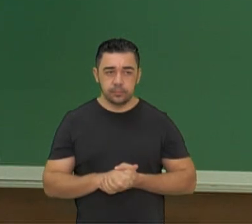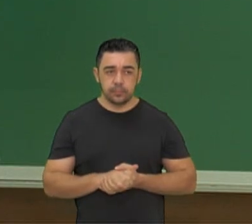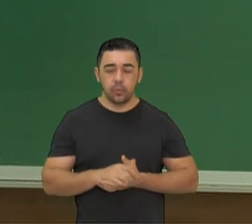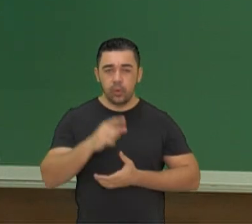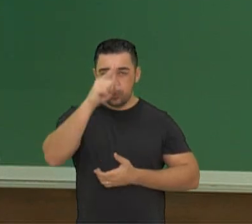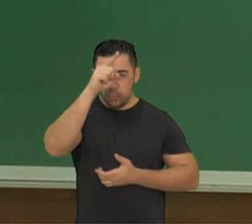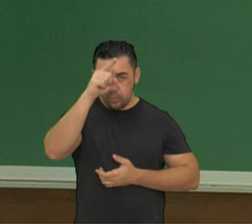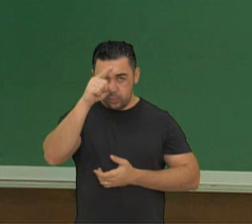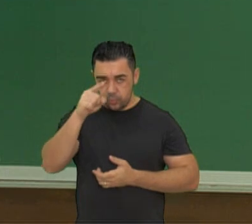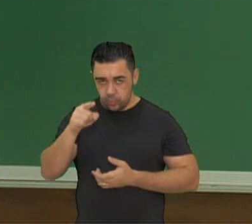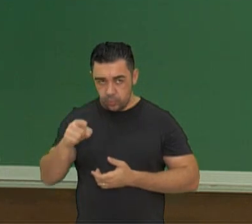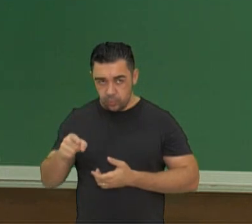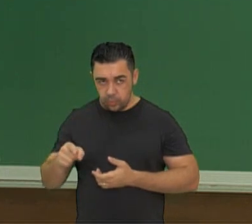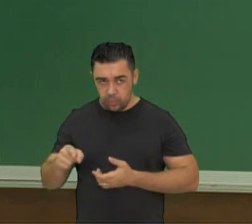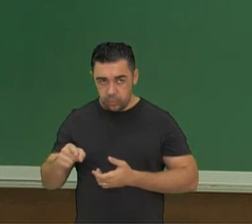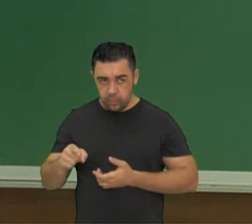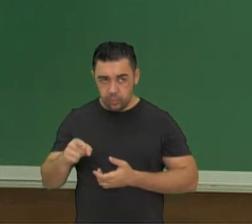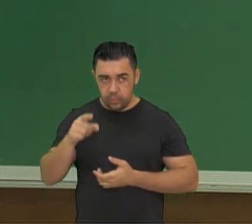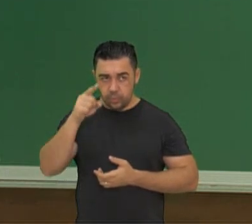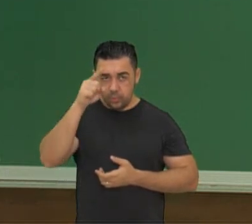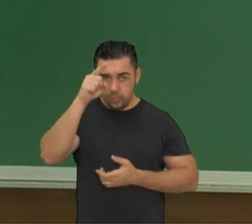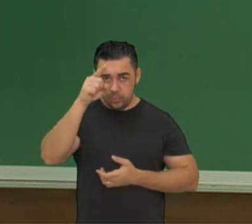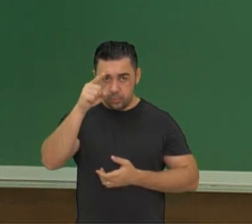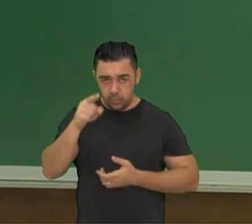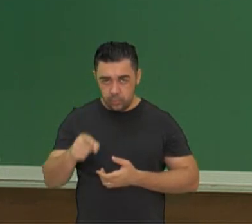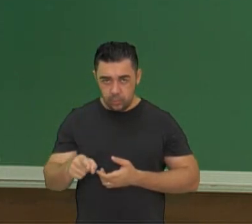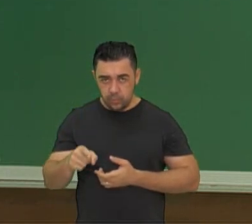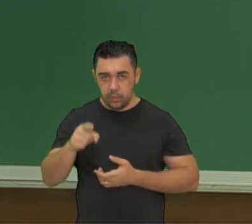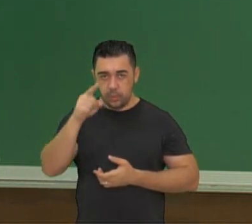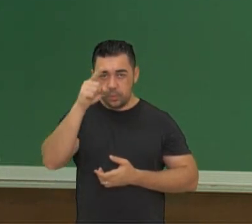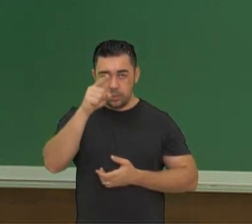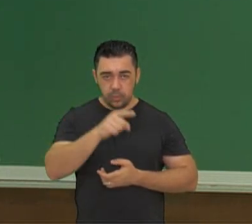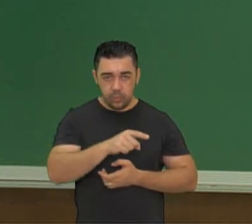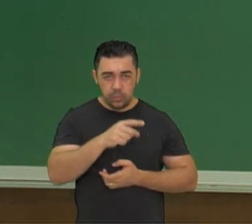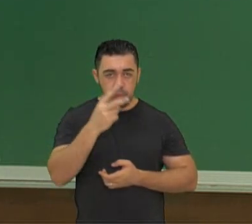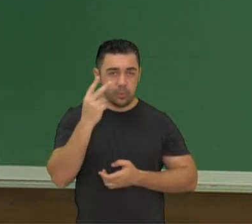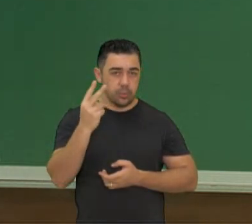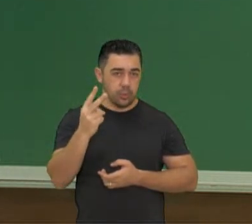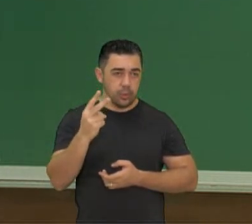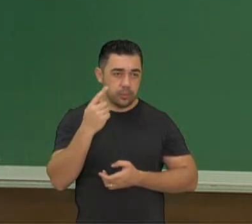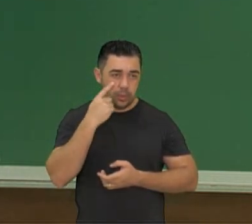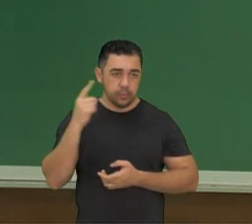desenhar o quê? Isso aqui é consecutivo, isso aqui é consecutivo. Então, me sobra uma diagonal,